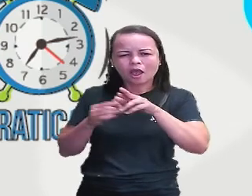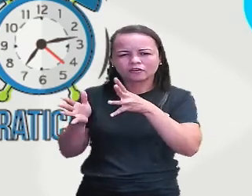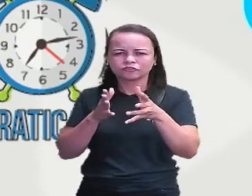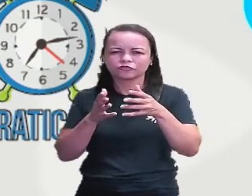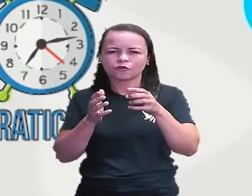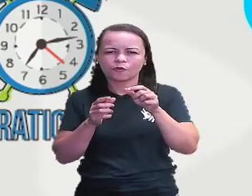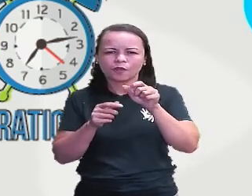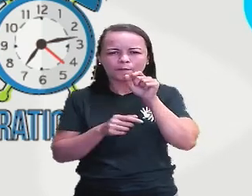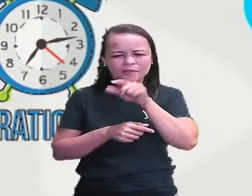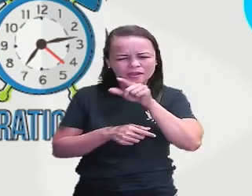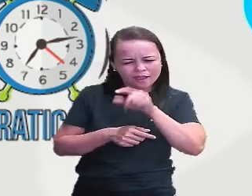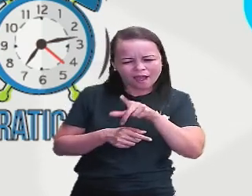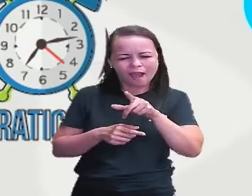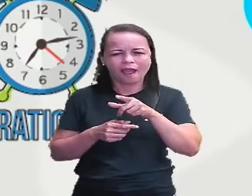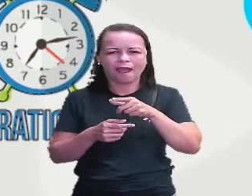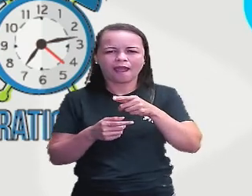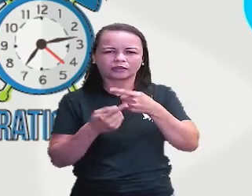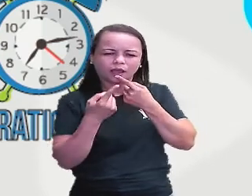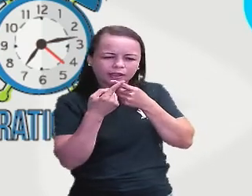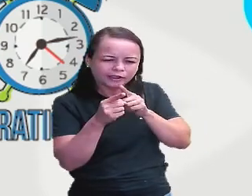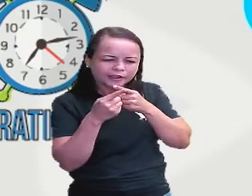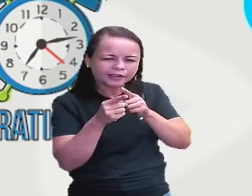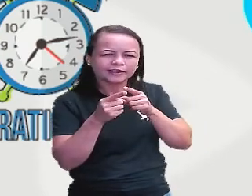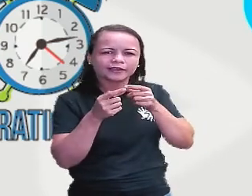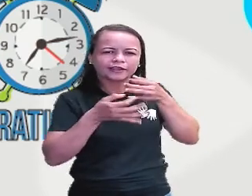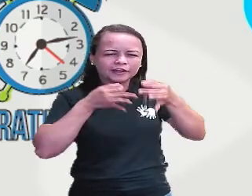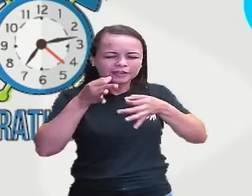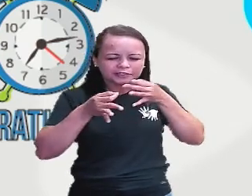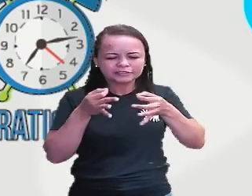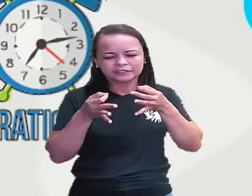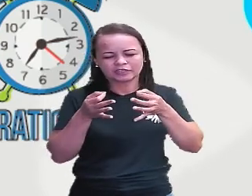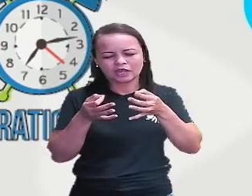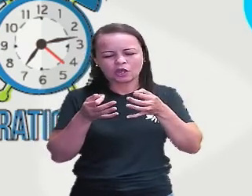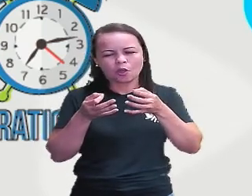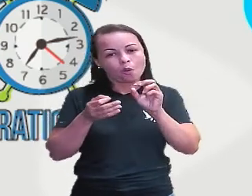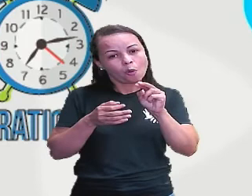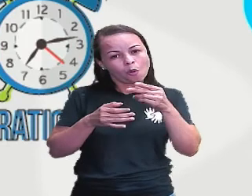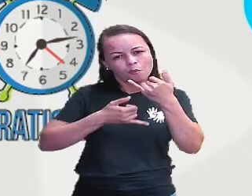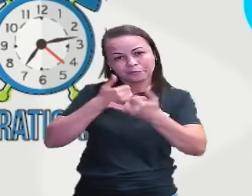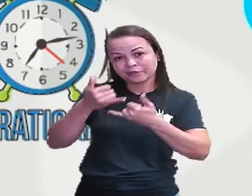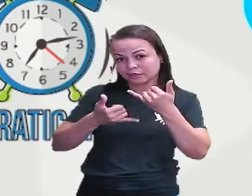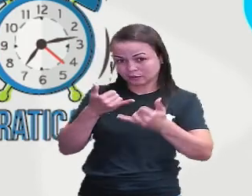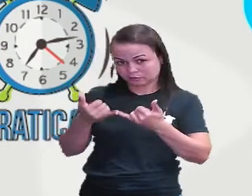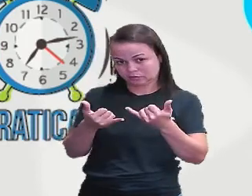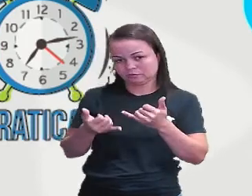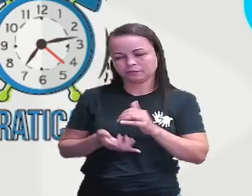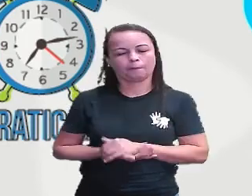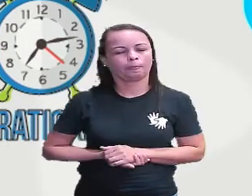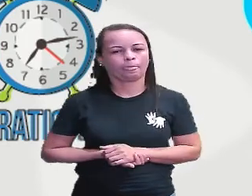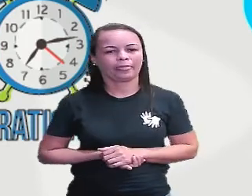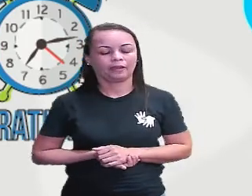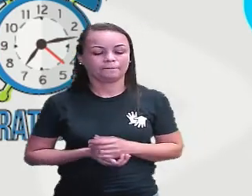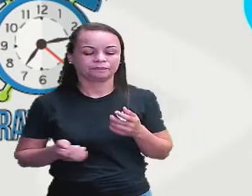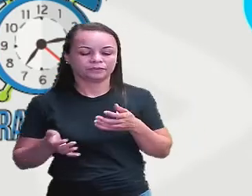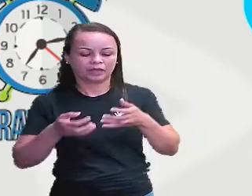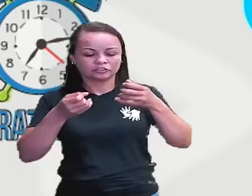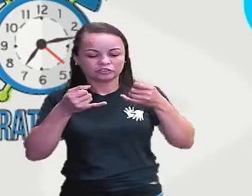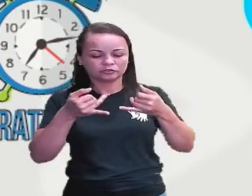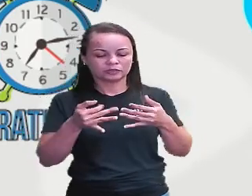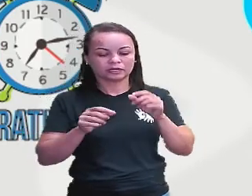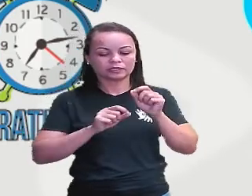uma brincadeira? A gente percebe também aí, né, a crônica que foi aí de um acontecimento